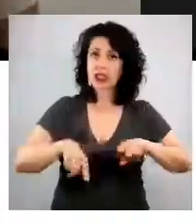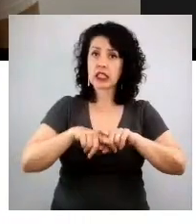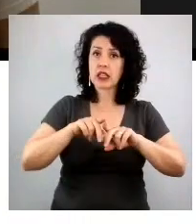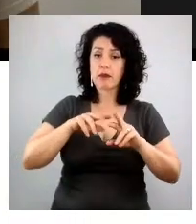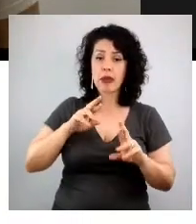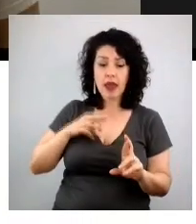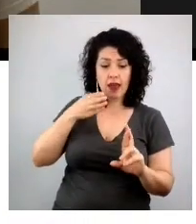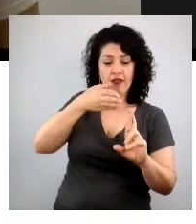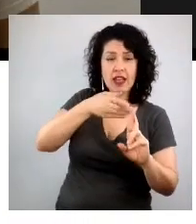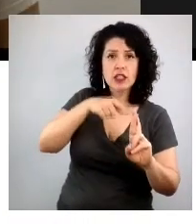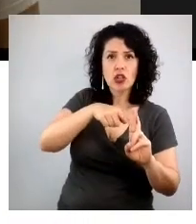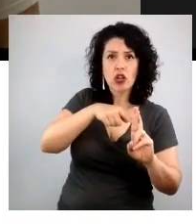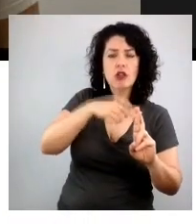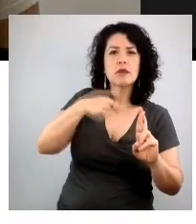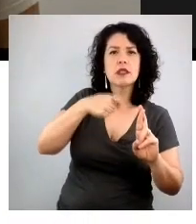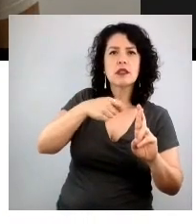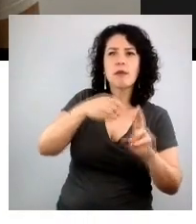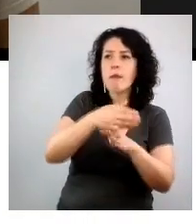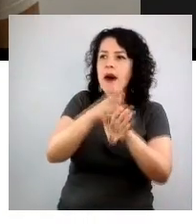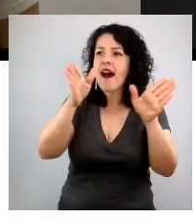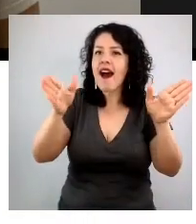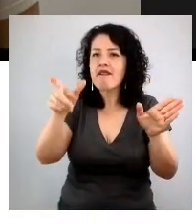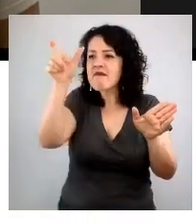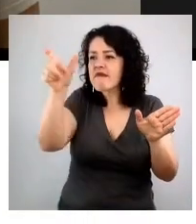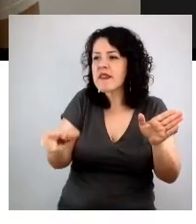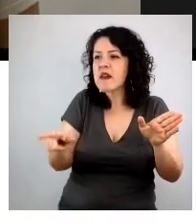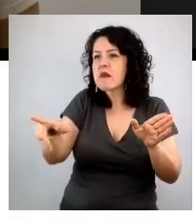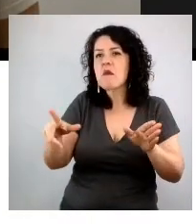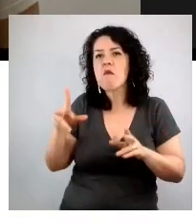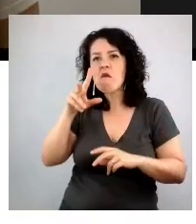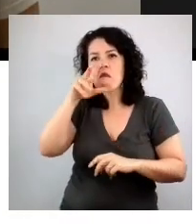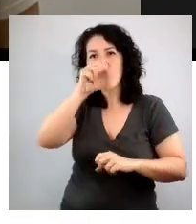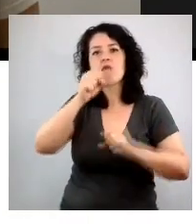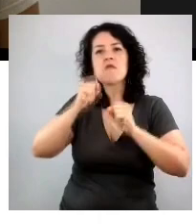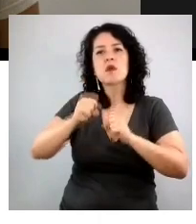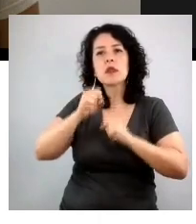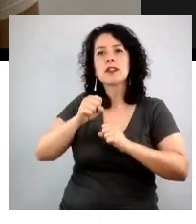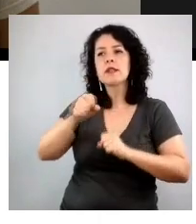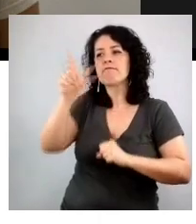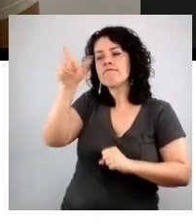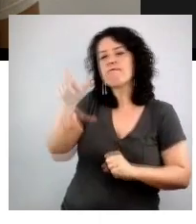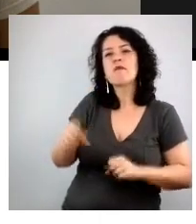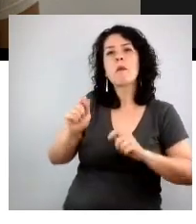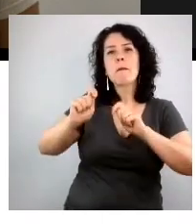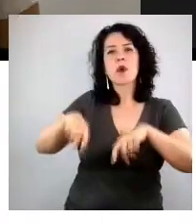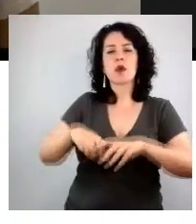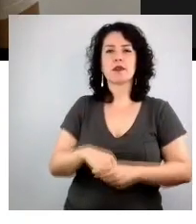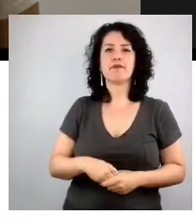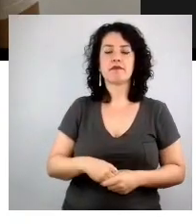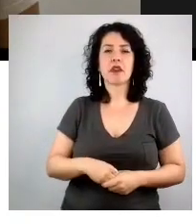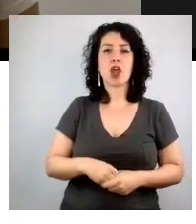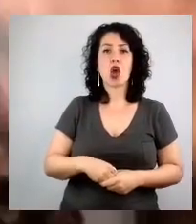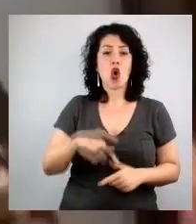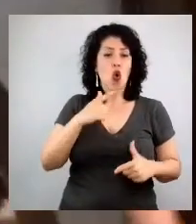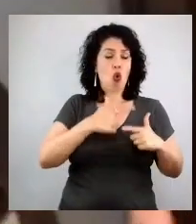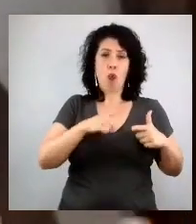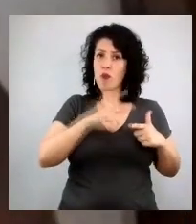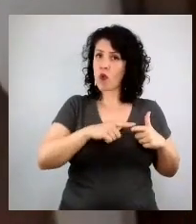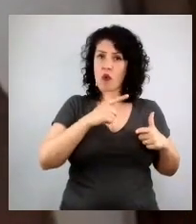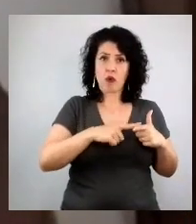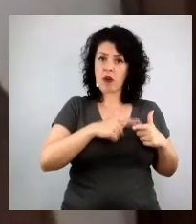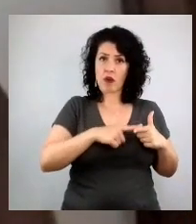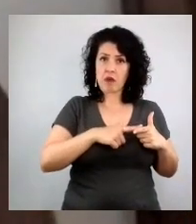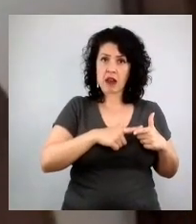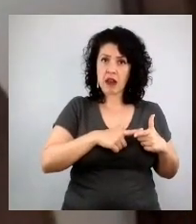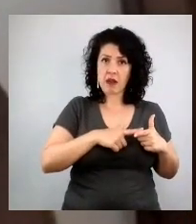potência do outro, sabe? Fiquei com essa sensação de que realmente o problema não é sempre o problema é do outro,